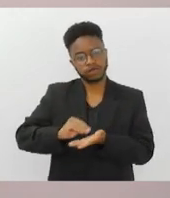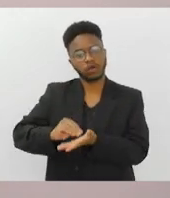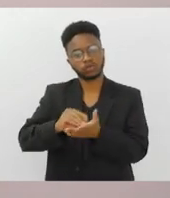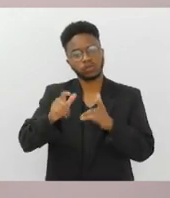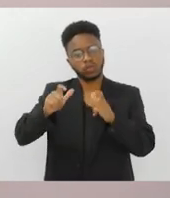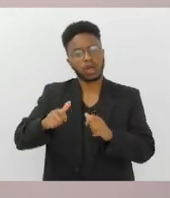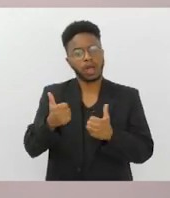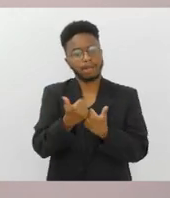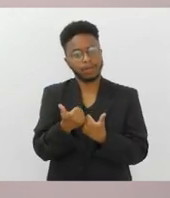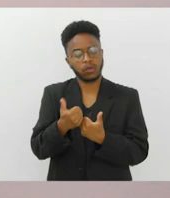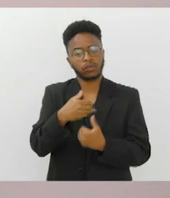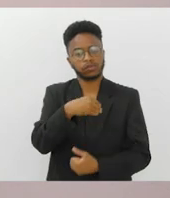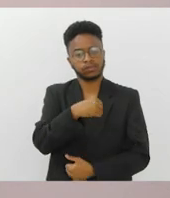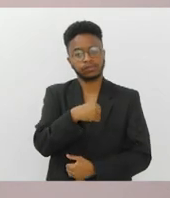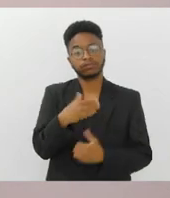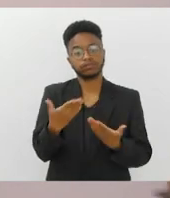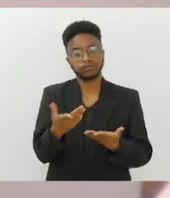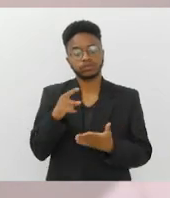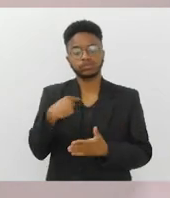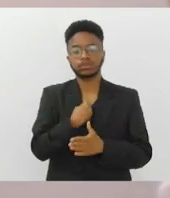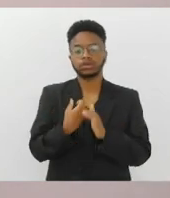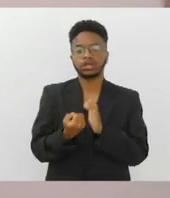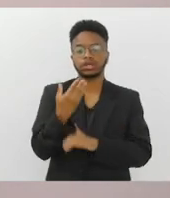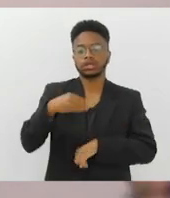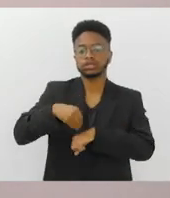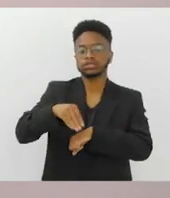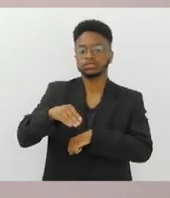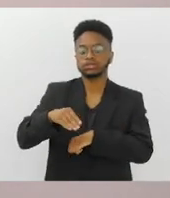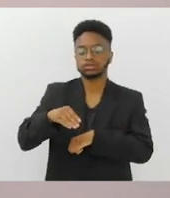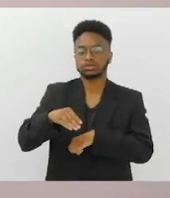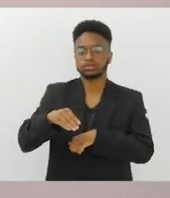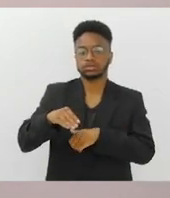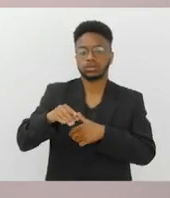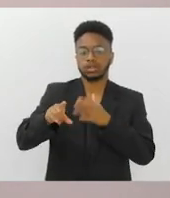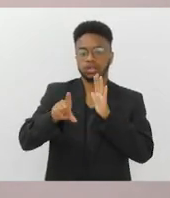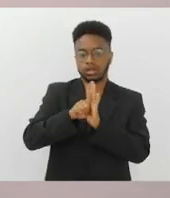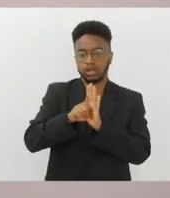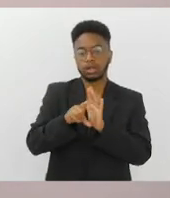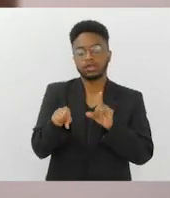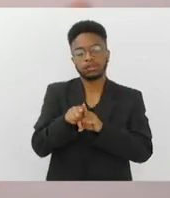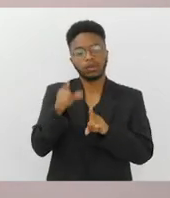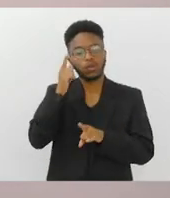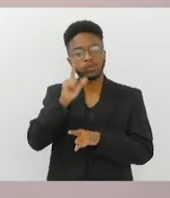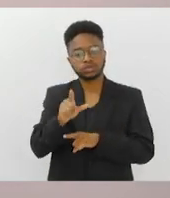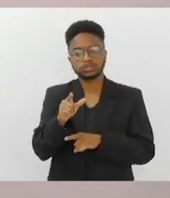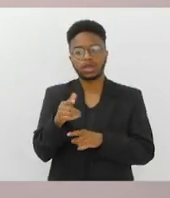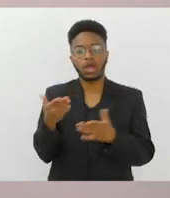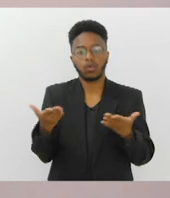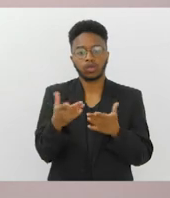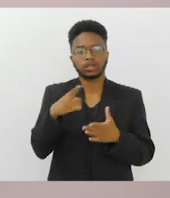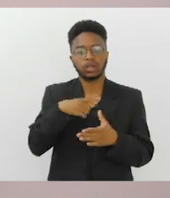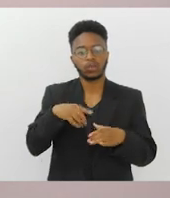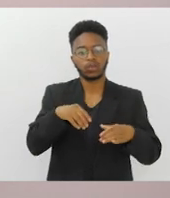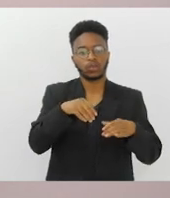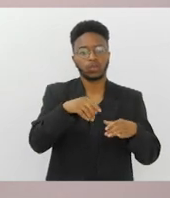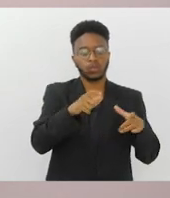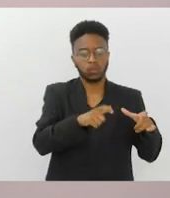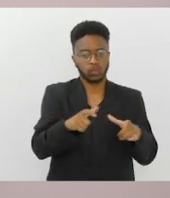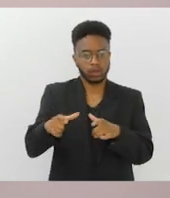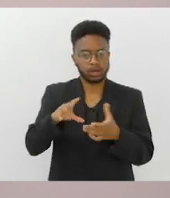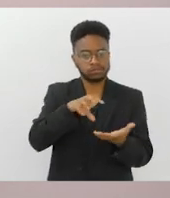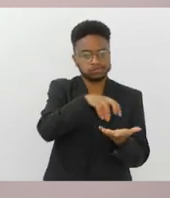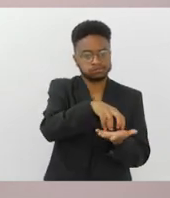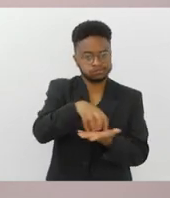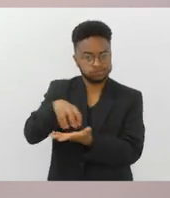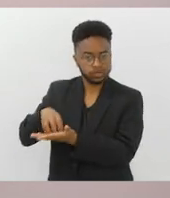apoio à amamentação. Então, nós fizemos uma indicação legislativa e foi aplicada. Então, hoje, tem o ponto de leite nas casas da mulher carioca por